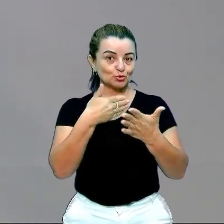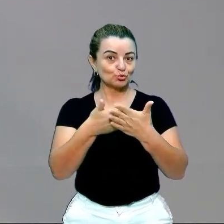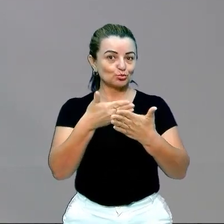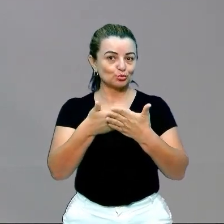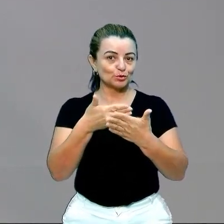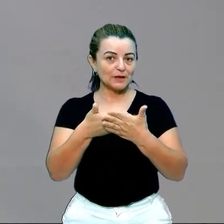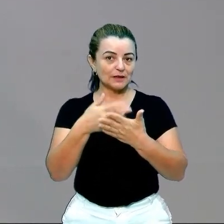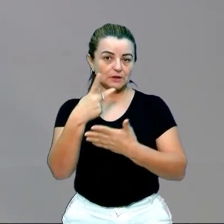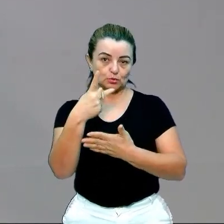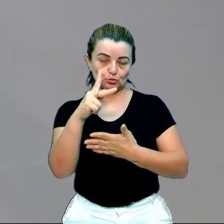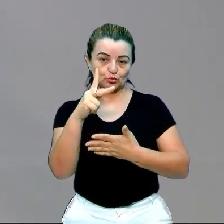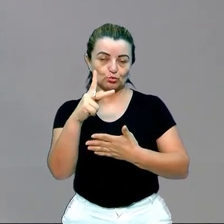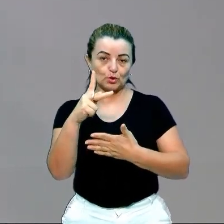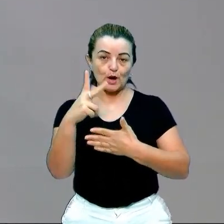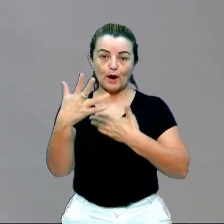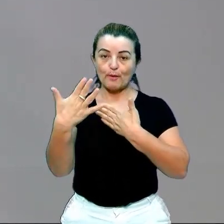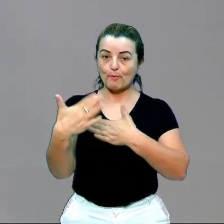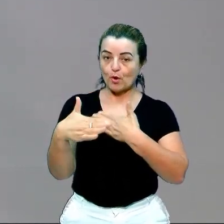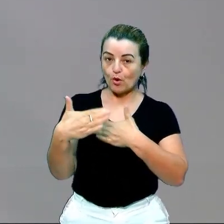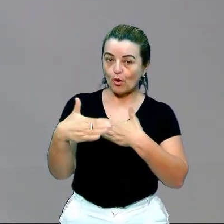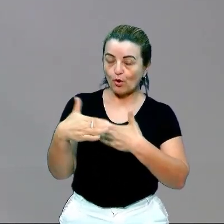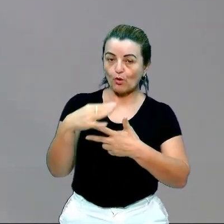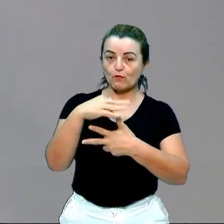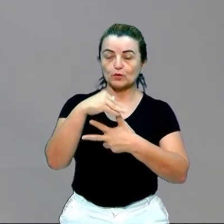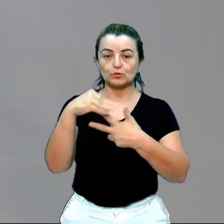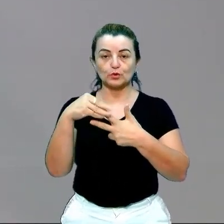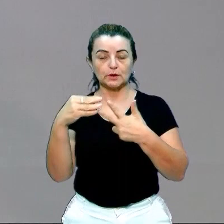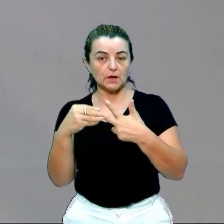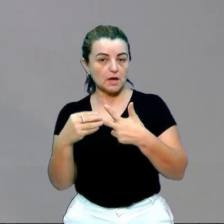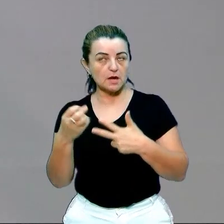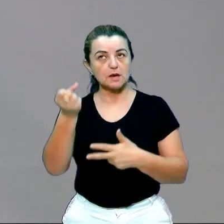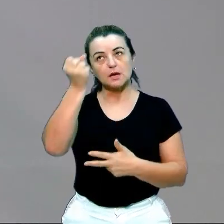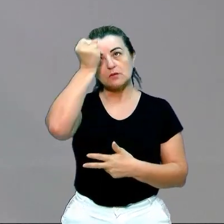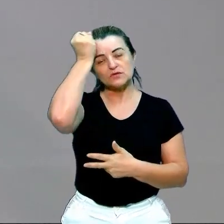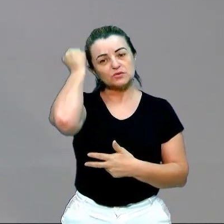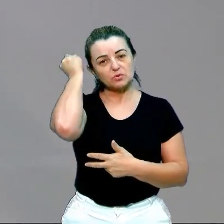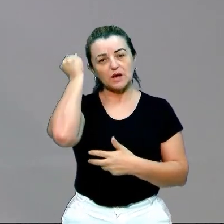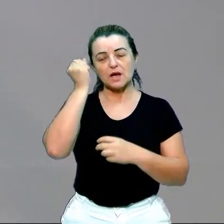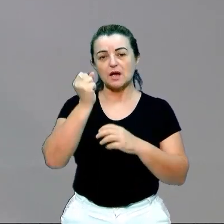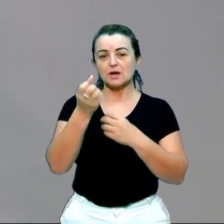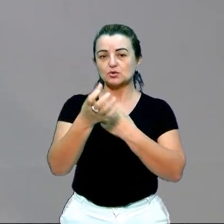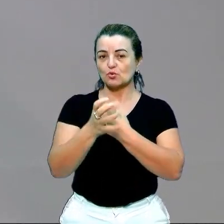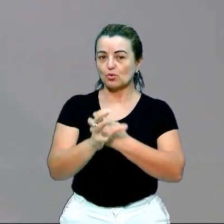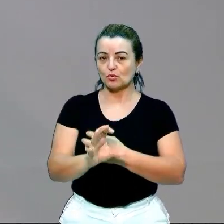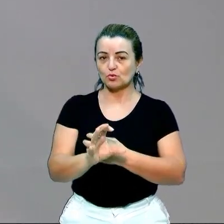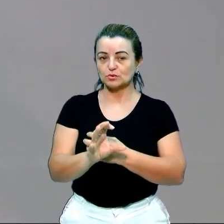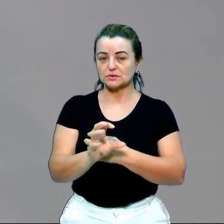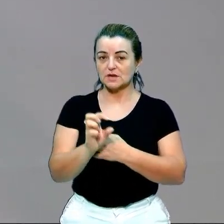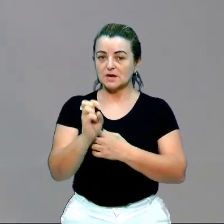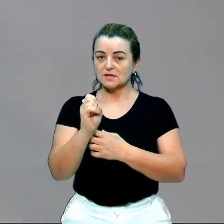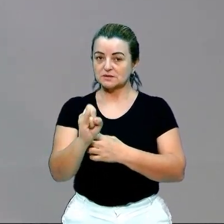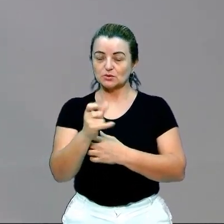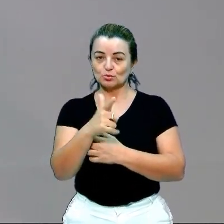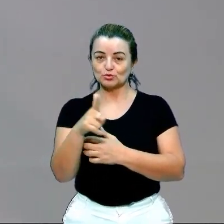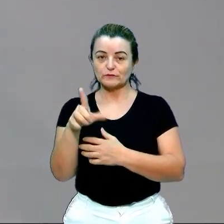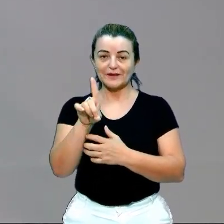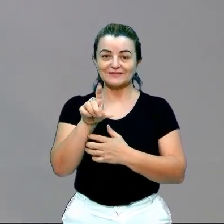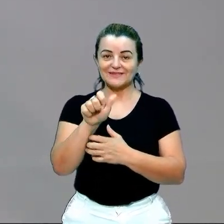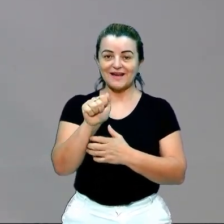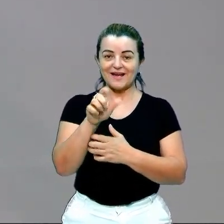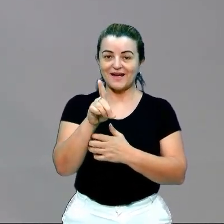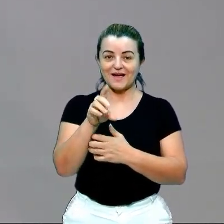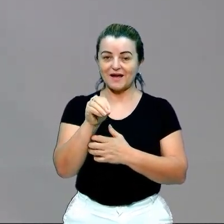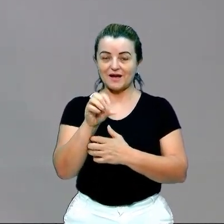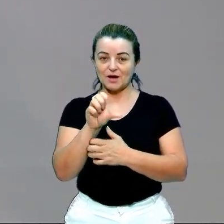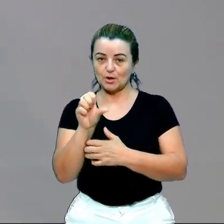do Enem, na prova de um vestibular, né, de um concurso, se a questão não te informar os dados acerca do